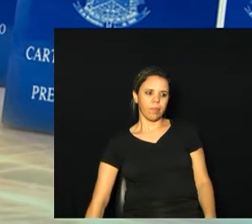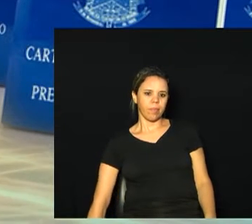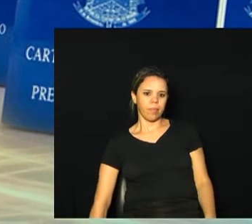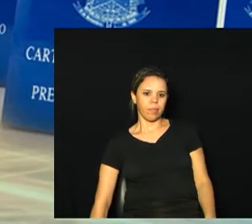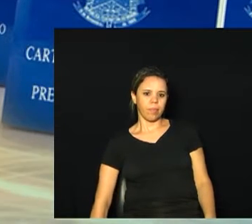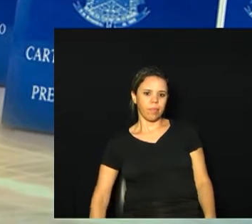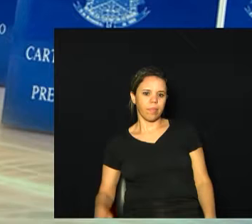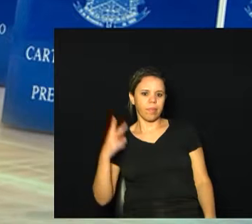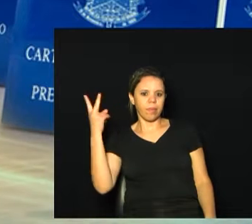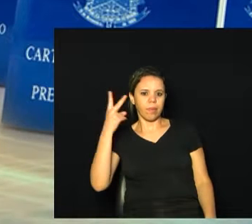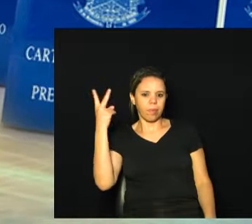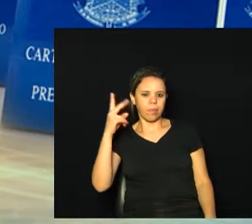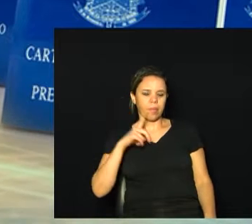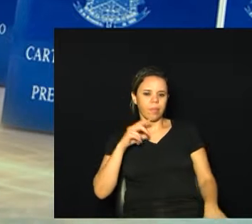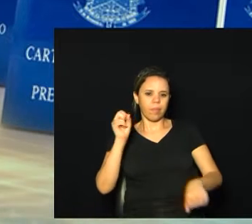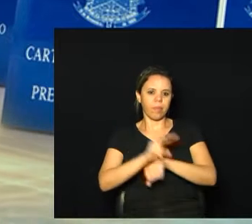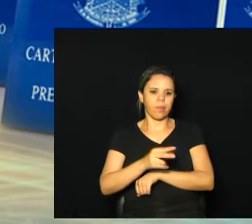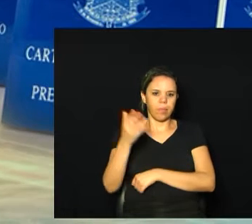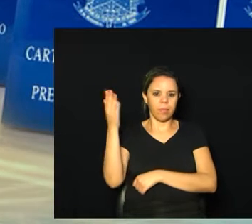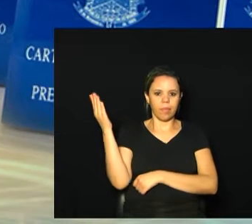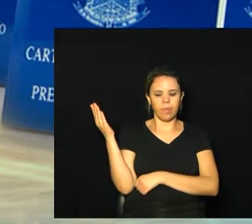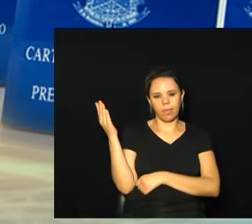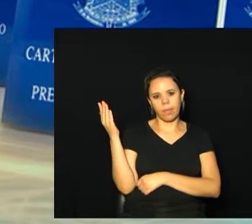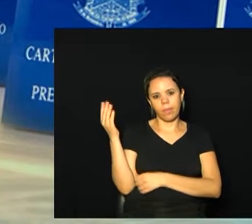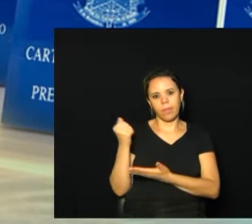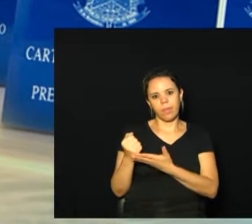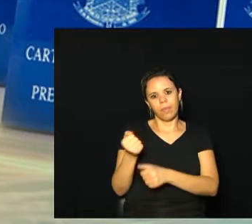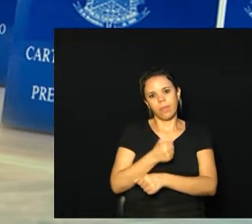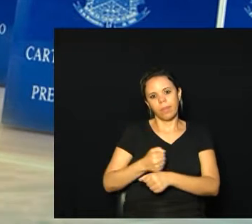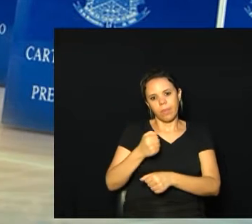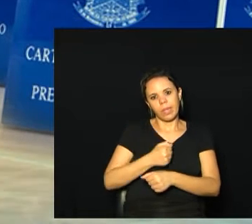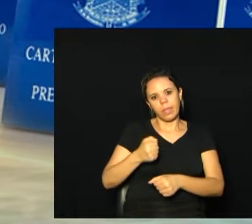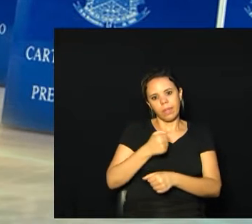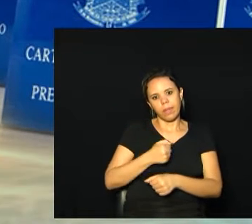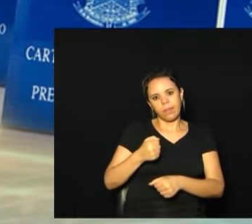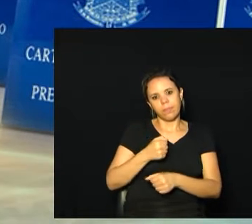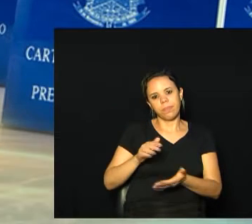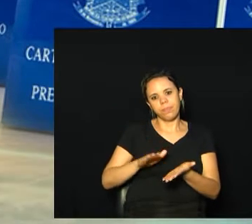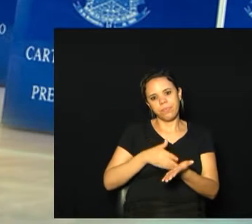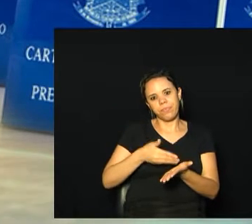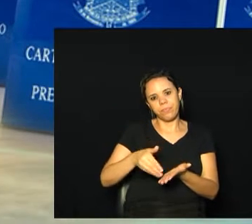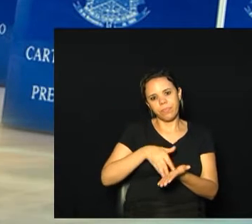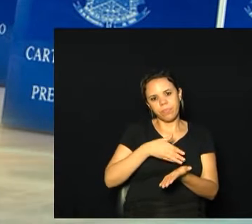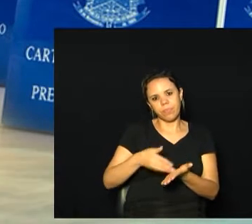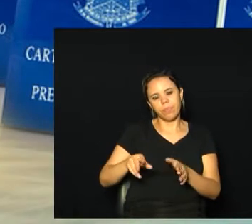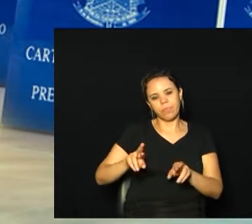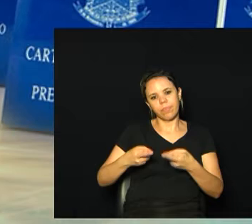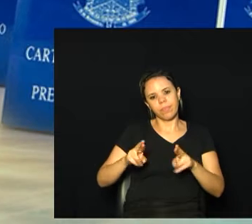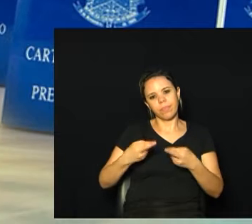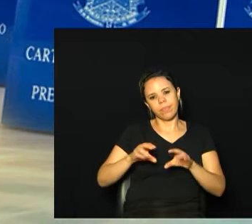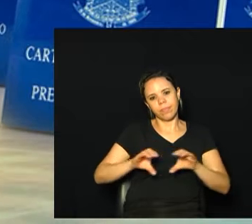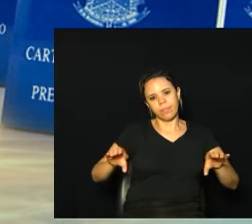www.limeira.sp.gov.br. Valinhos também tem vagas disponíveis para ajudante de cozinha, chapeiro, churrasqueiro,